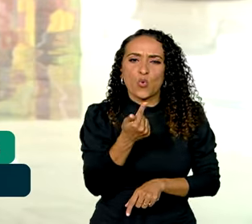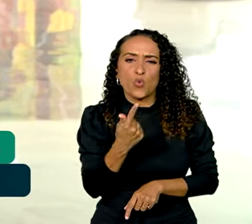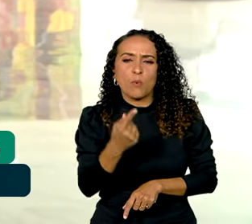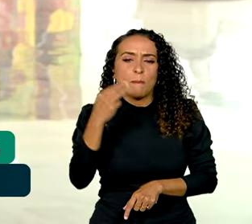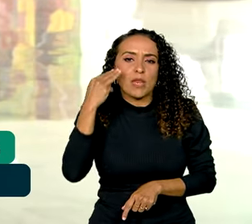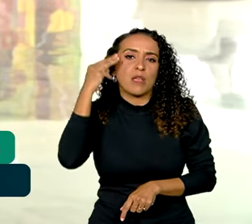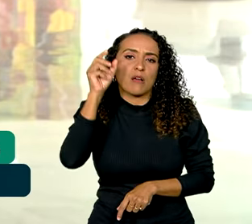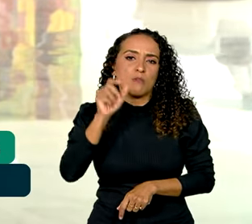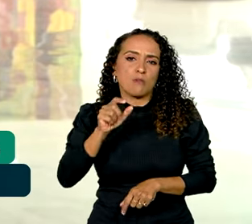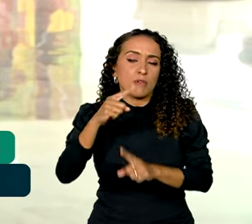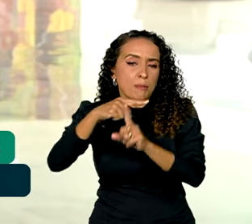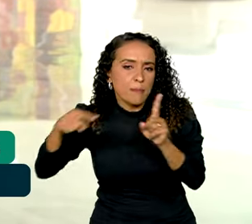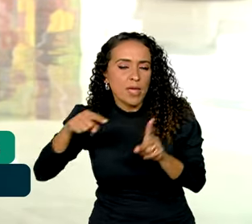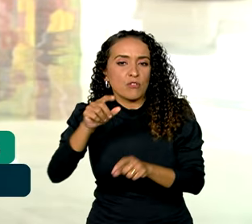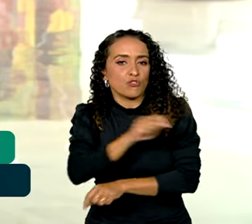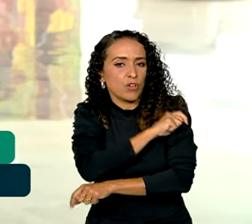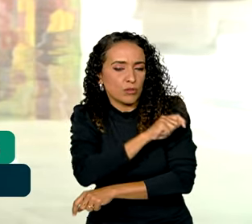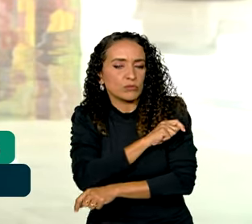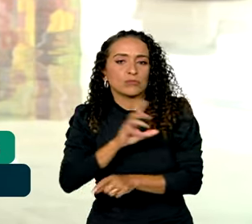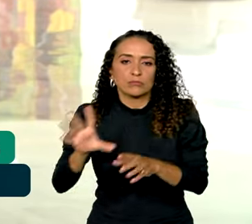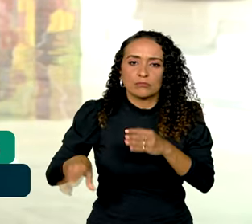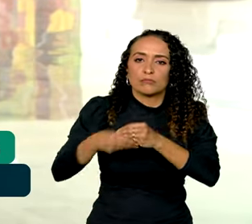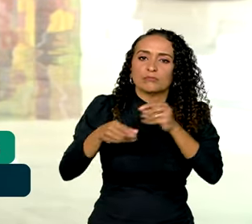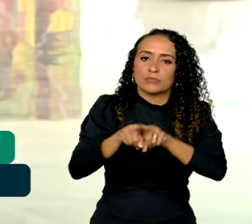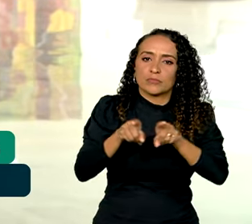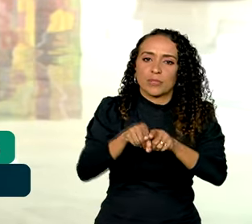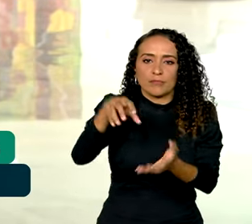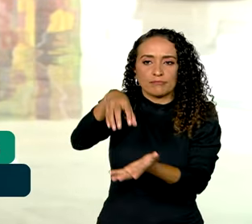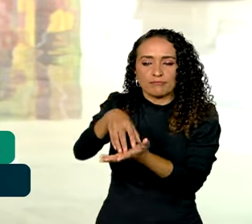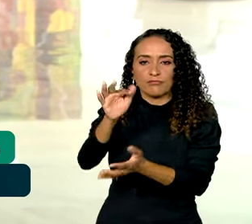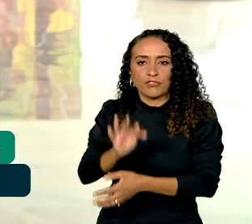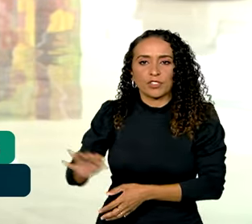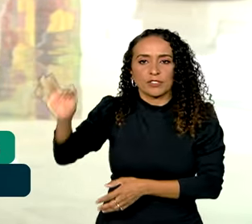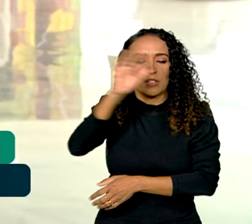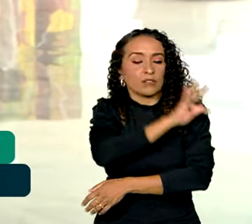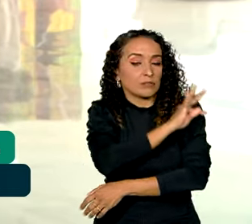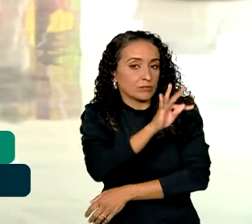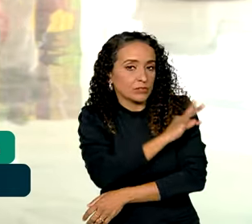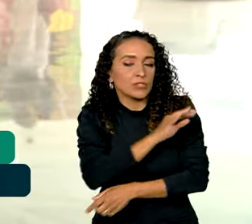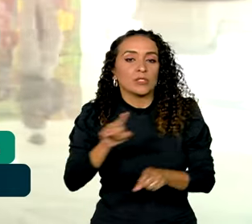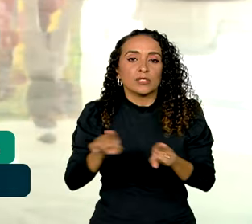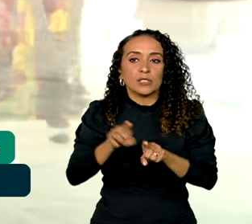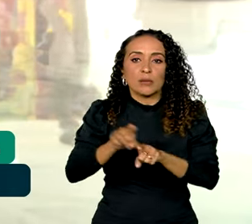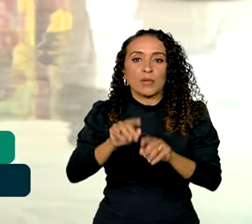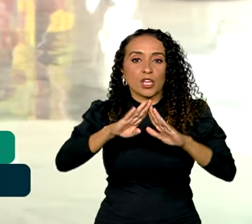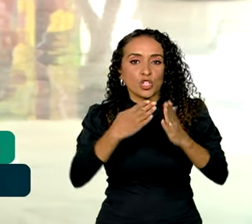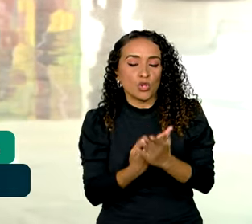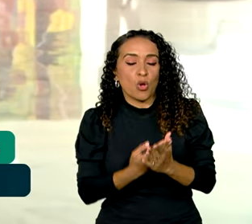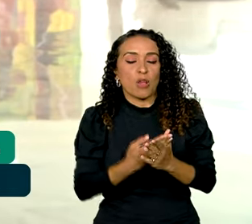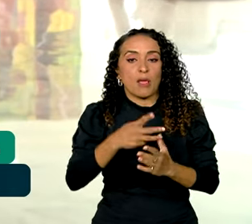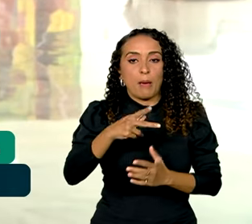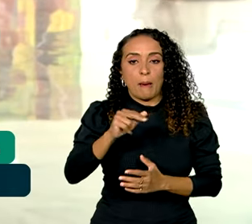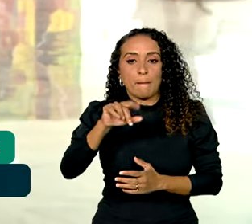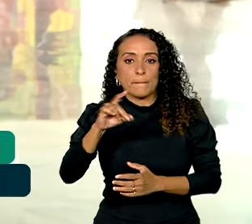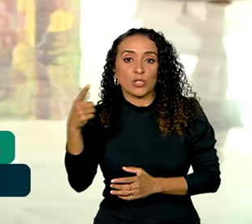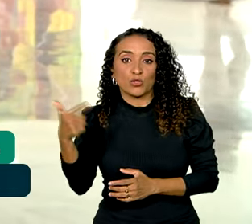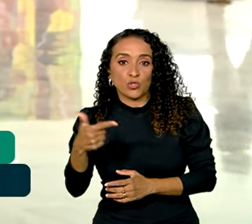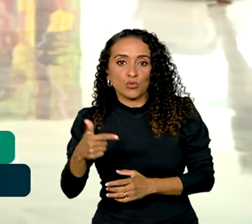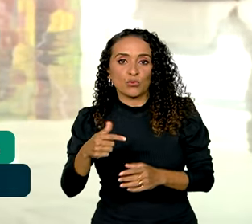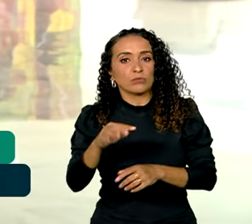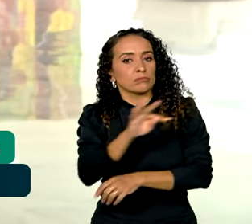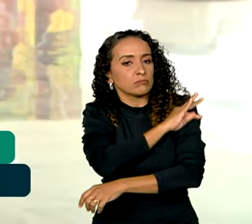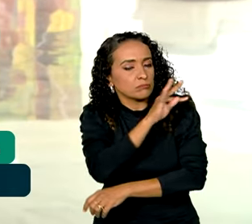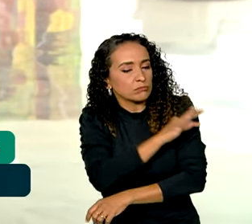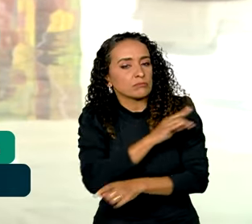1,5 milhão de estudantes, incluindo também os Centros Federais de Educação Tecnológica, o Colégio Pedro II e escolas